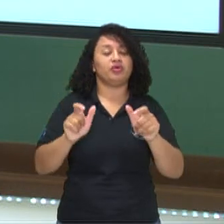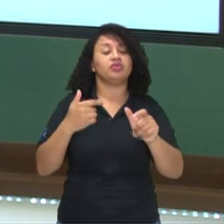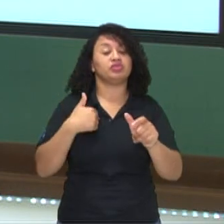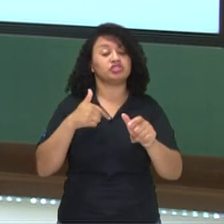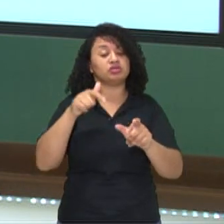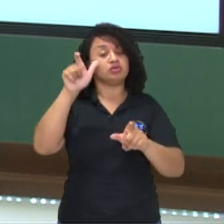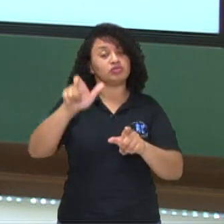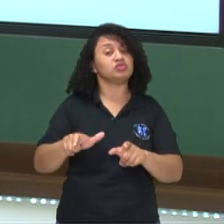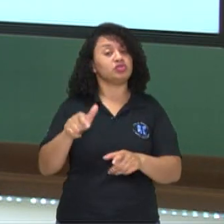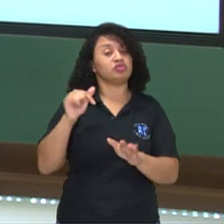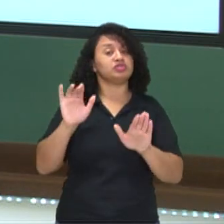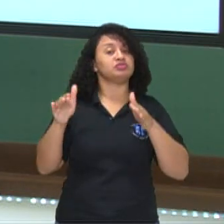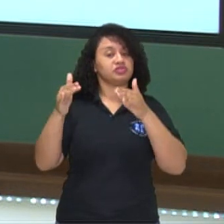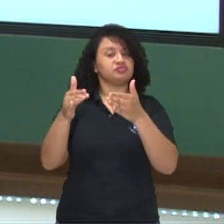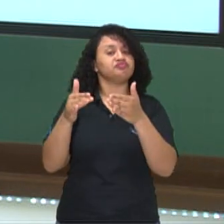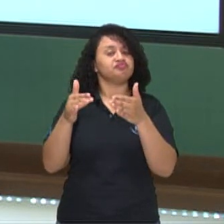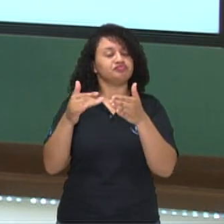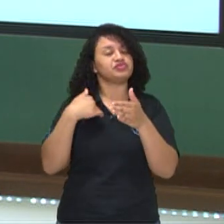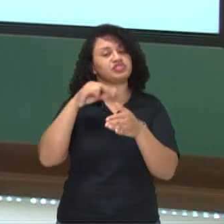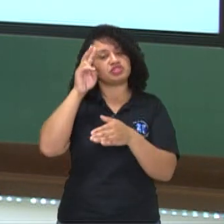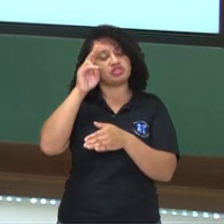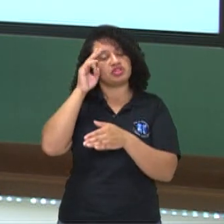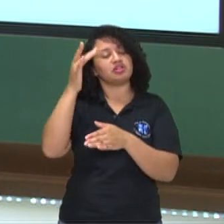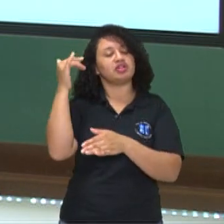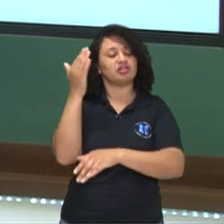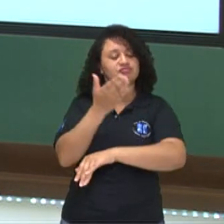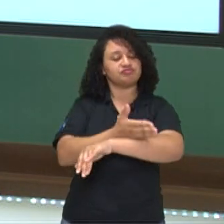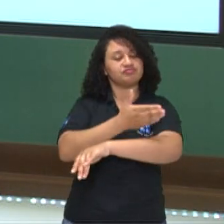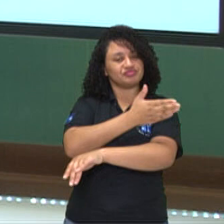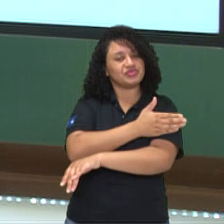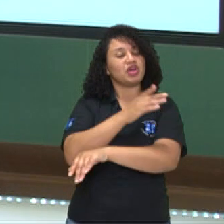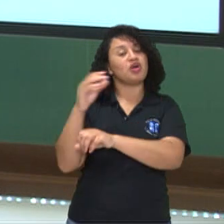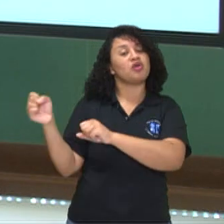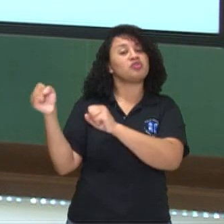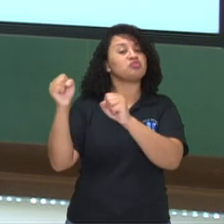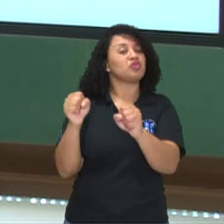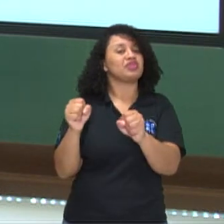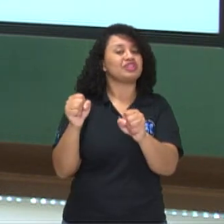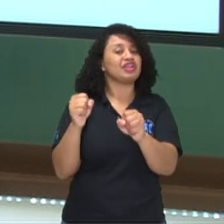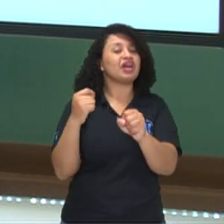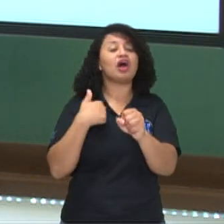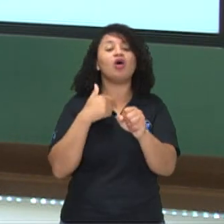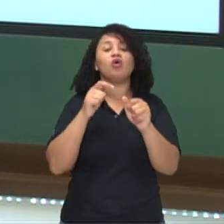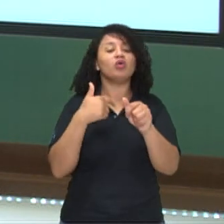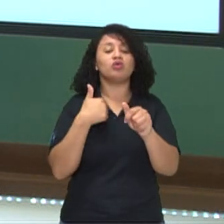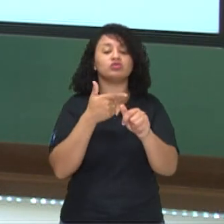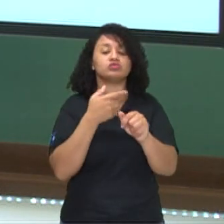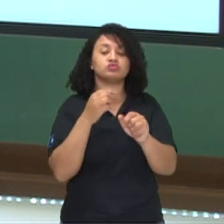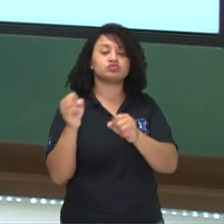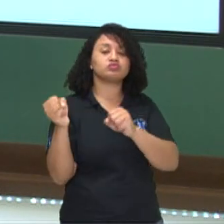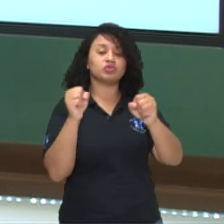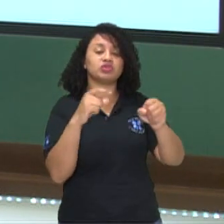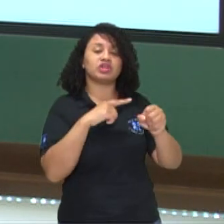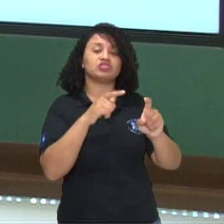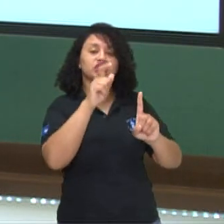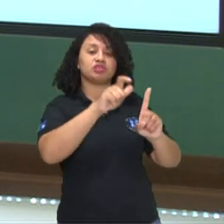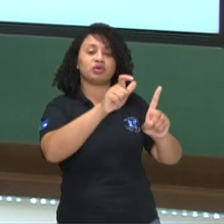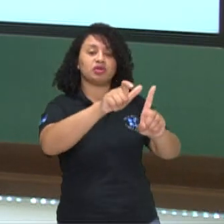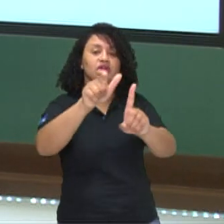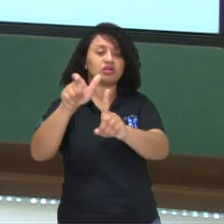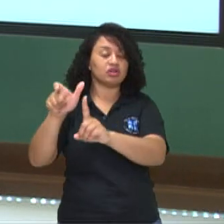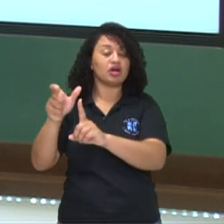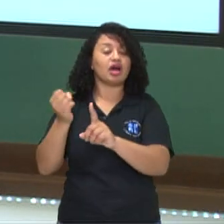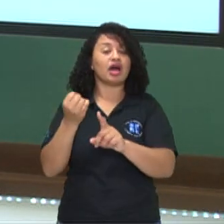um monarca. Vamos lembrar que na Idade Média o poder ele era descentralizado, né? Um senhor feudal ali em cada